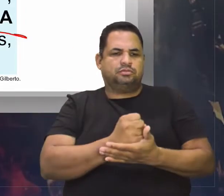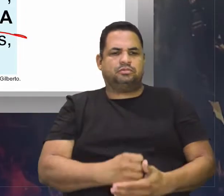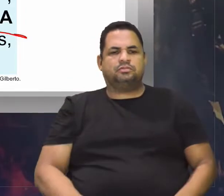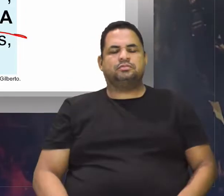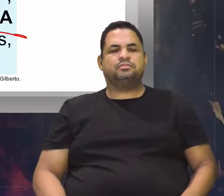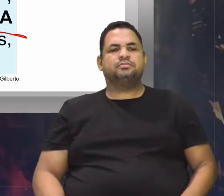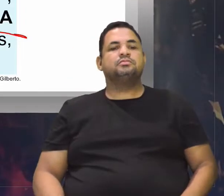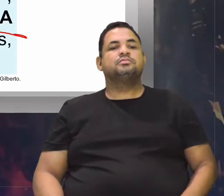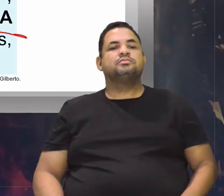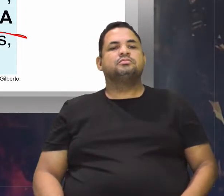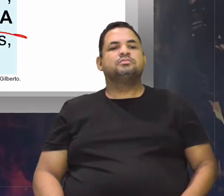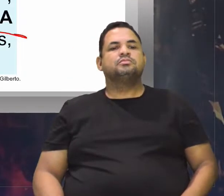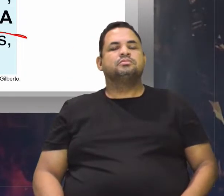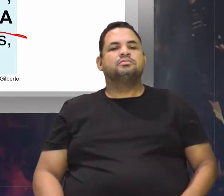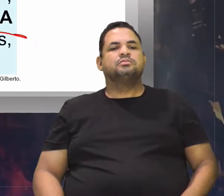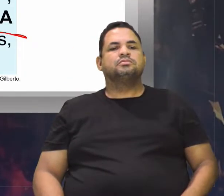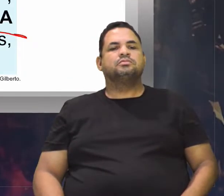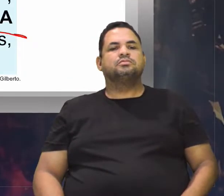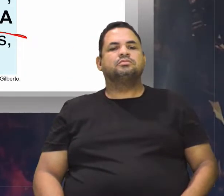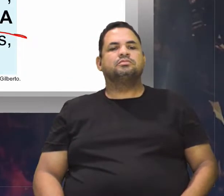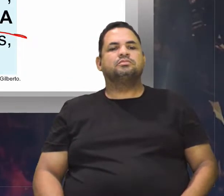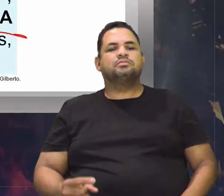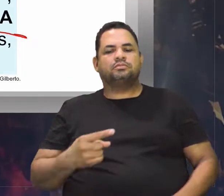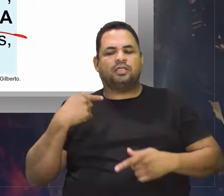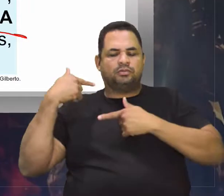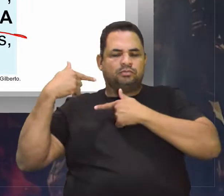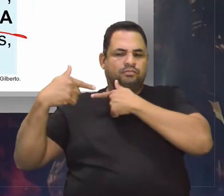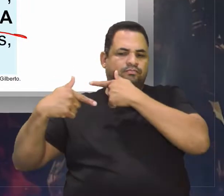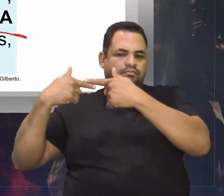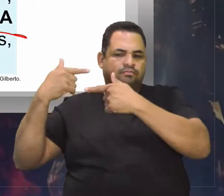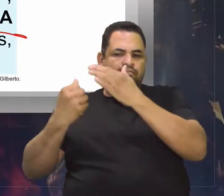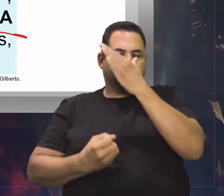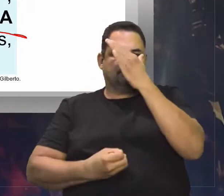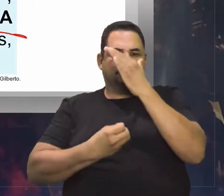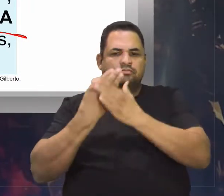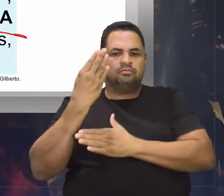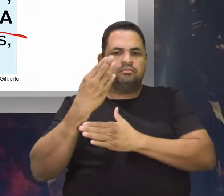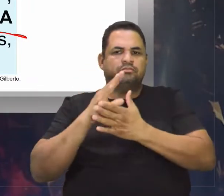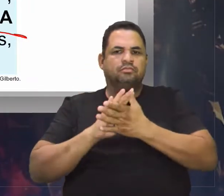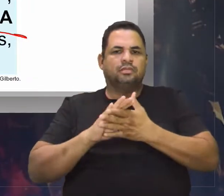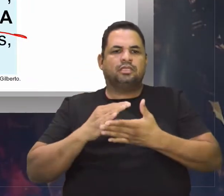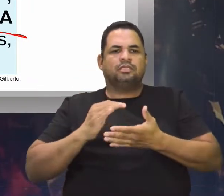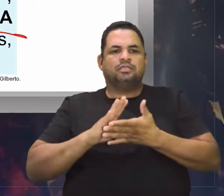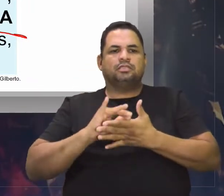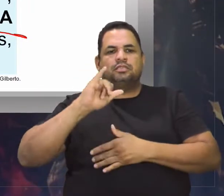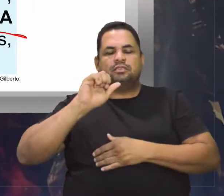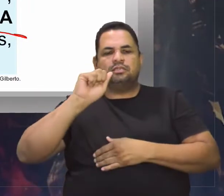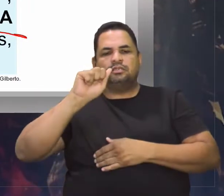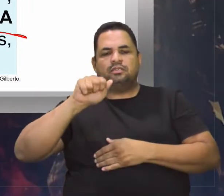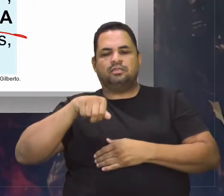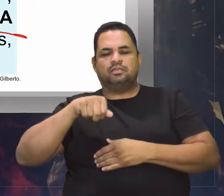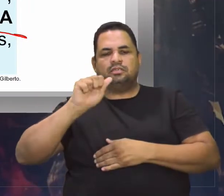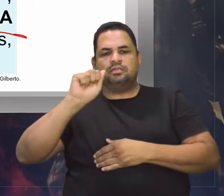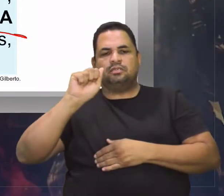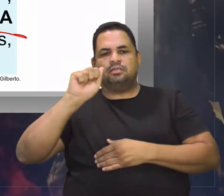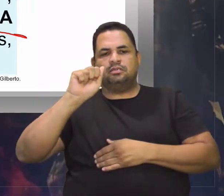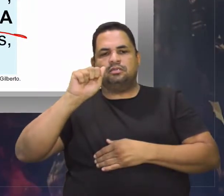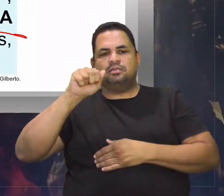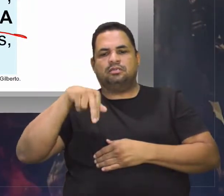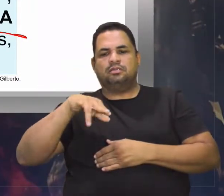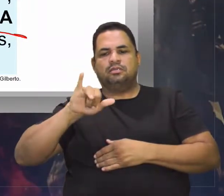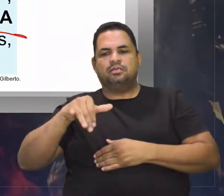E aí, a nossa descendência, aparece um anjo. Vocês vão